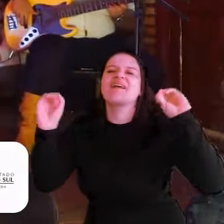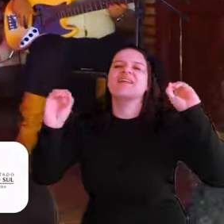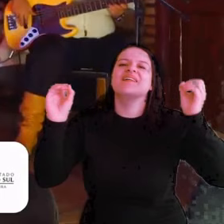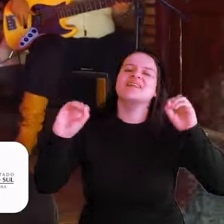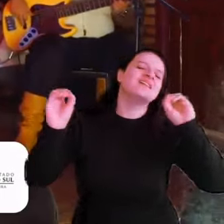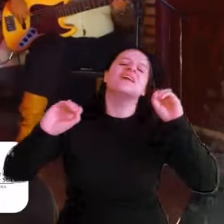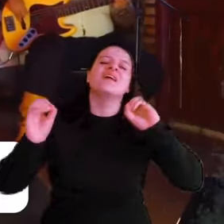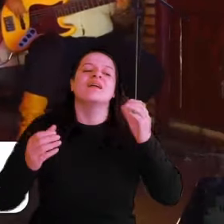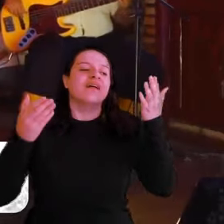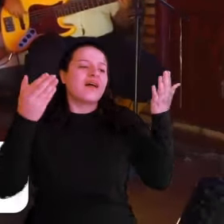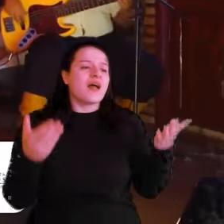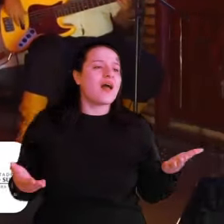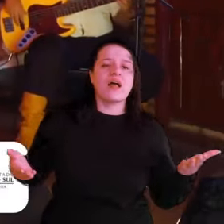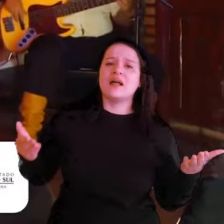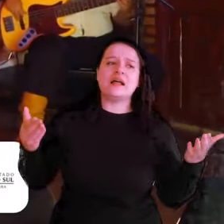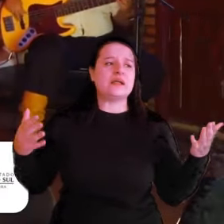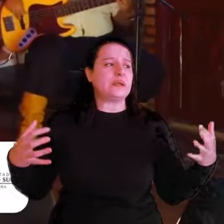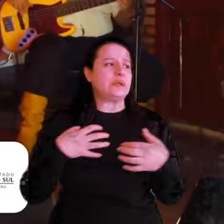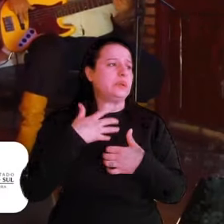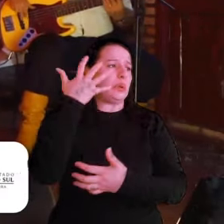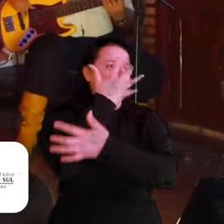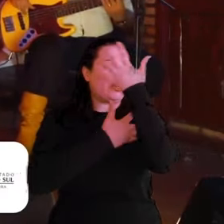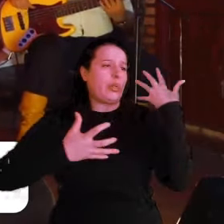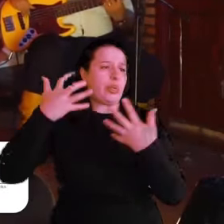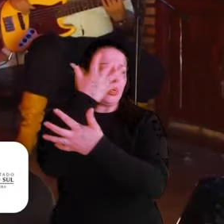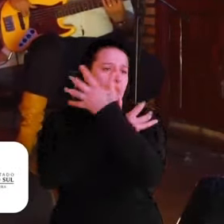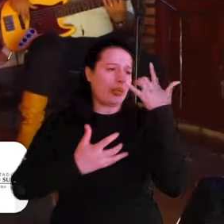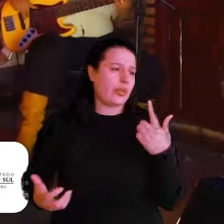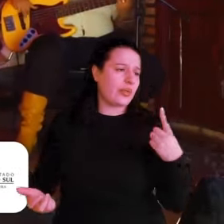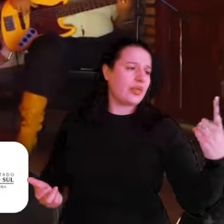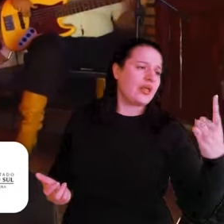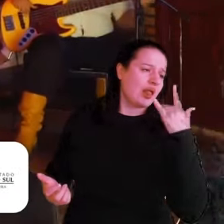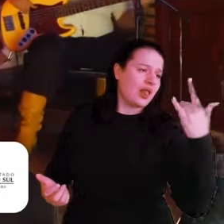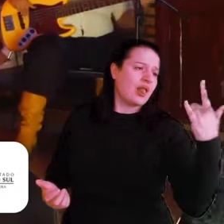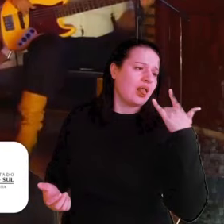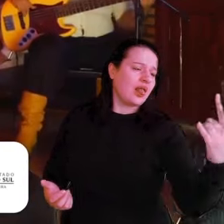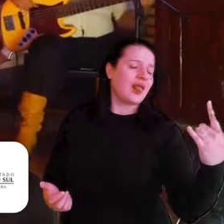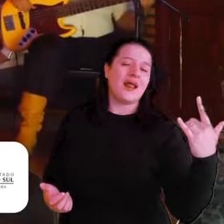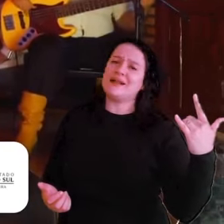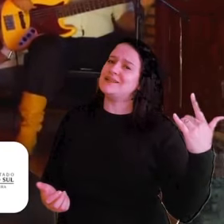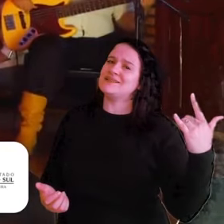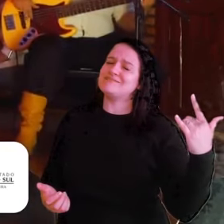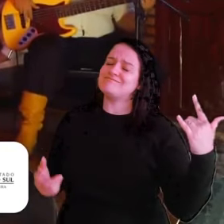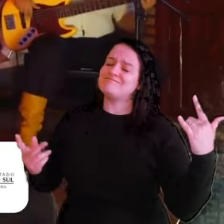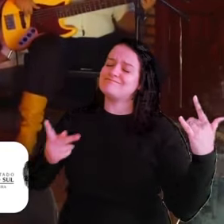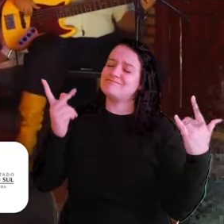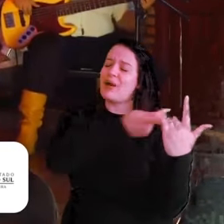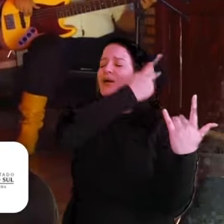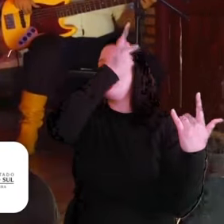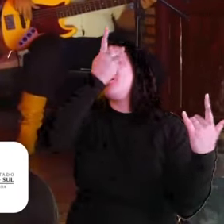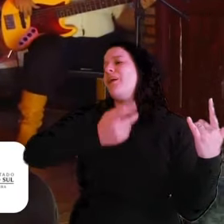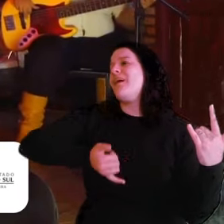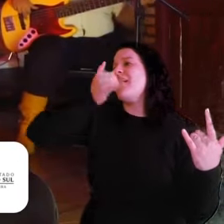não doeu. Me perdi quando logo te vi, me apaixonei, devo admitir,